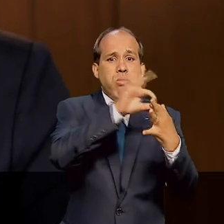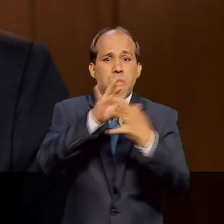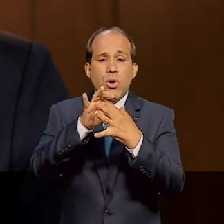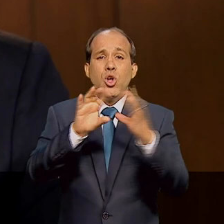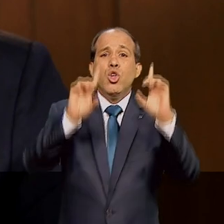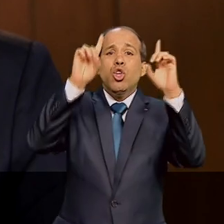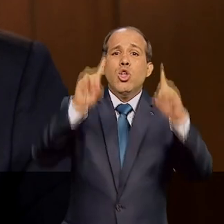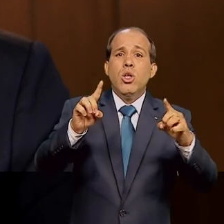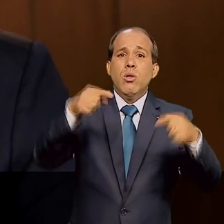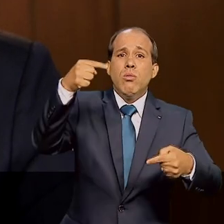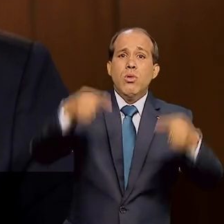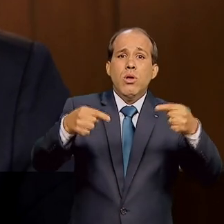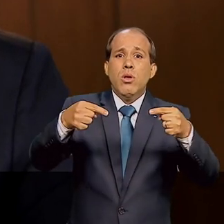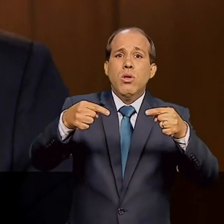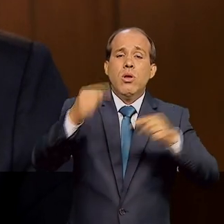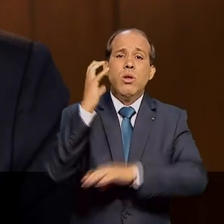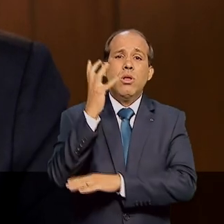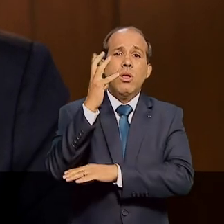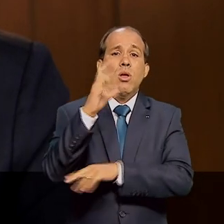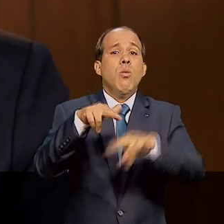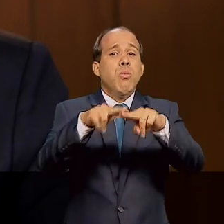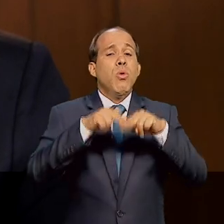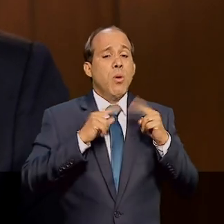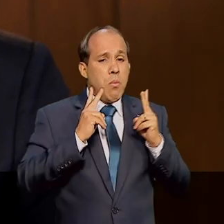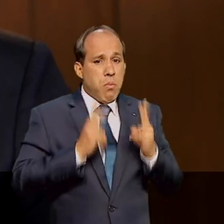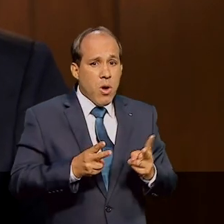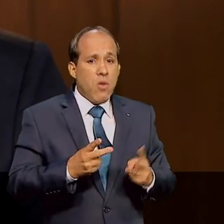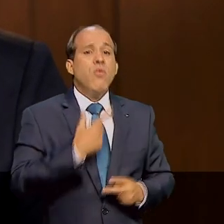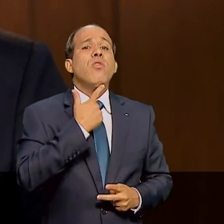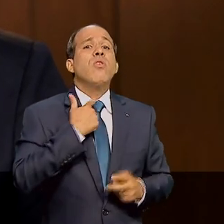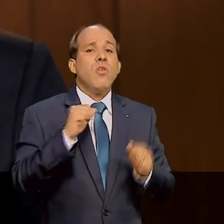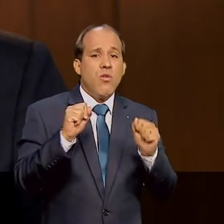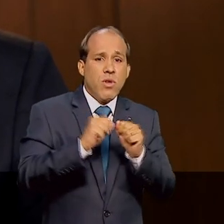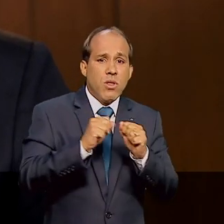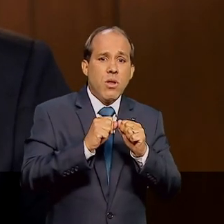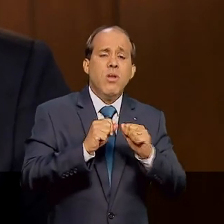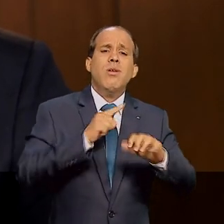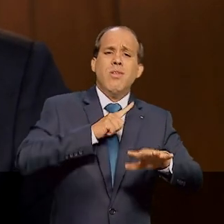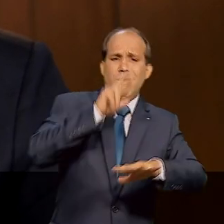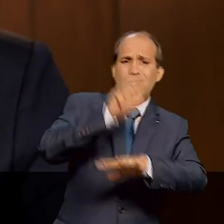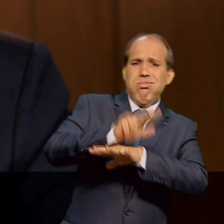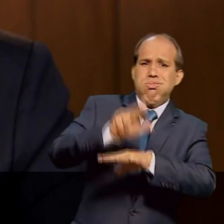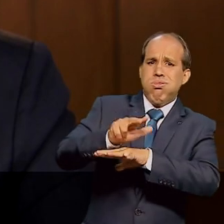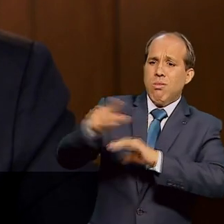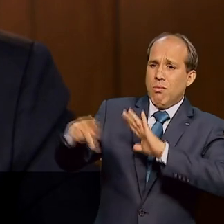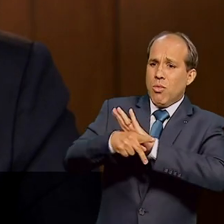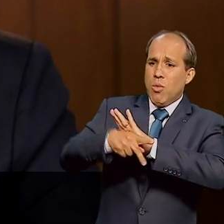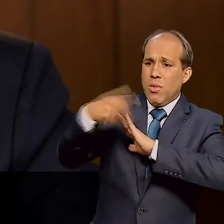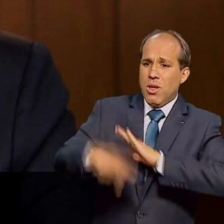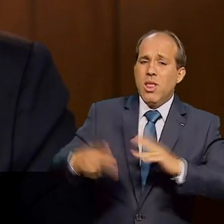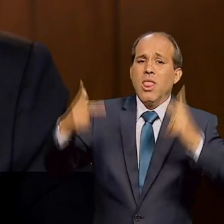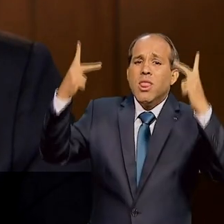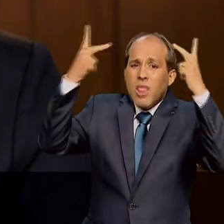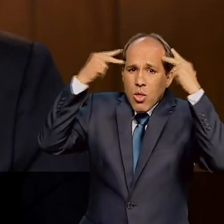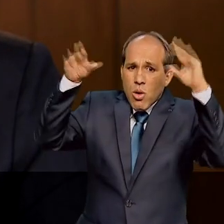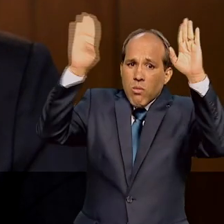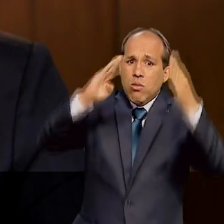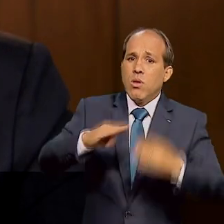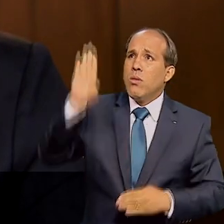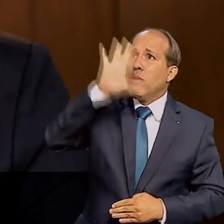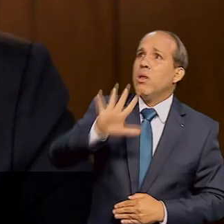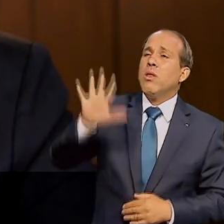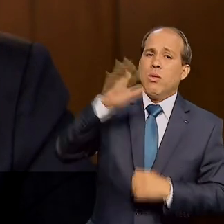com suas políticas ambientais e é exatamente isso que pretendemos fazer com enorme riqueza que existe no